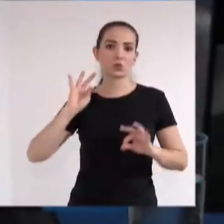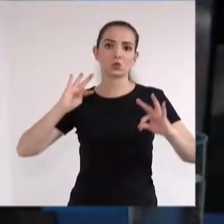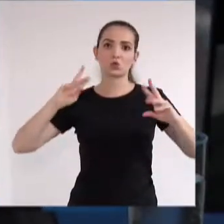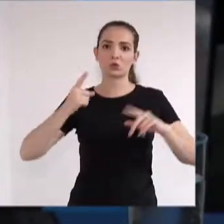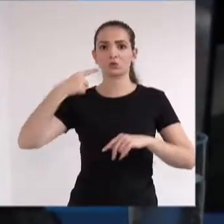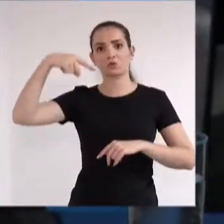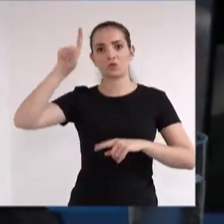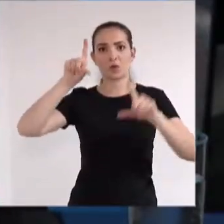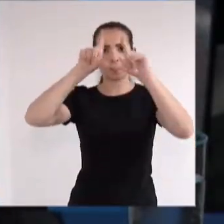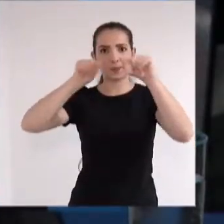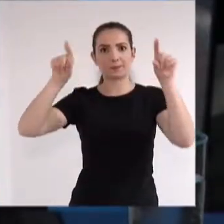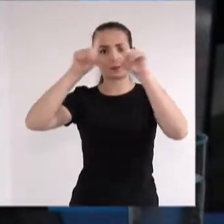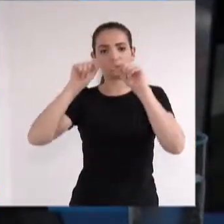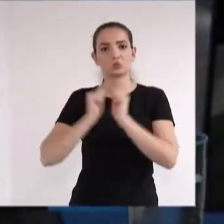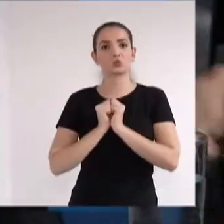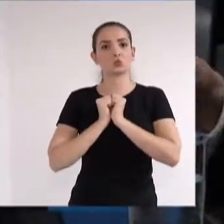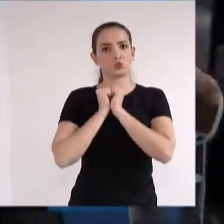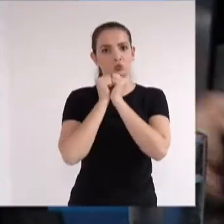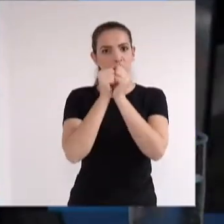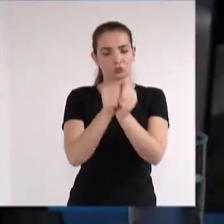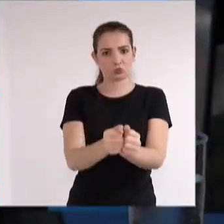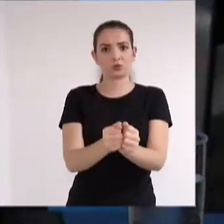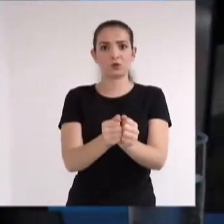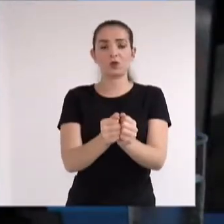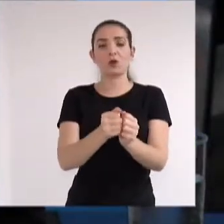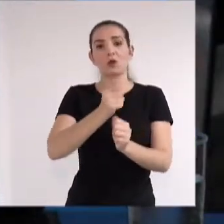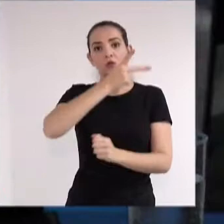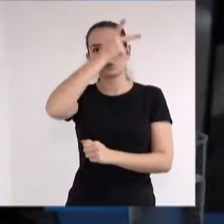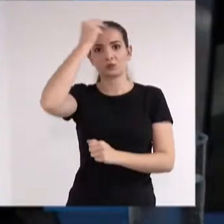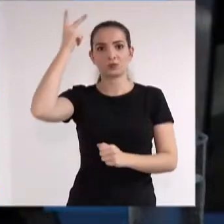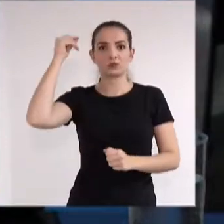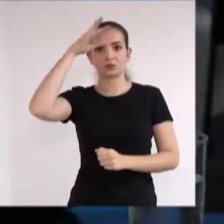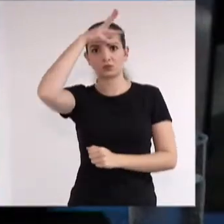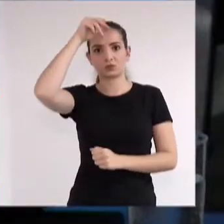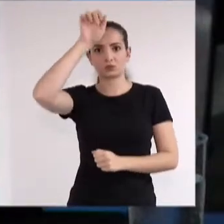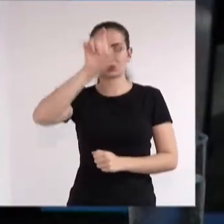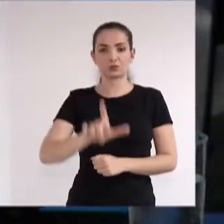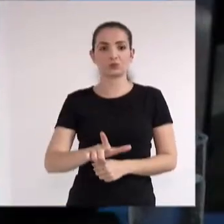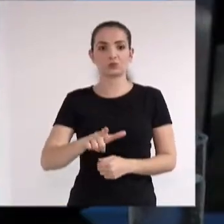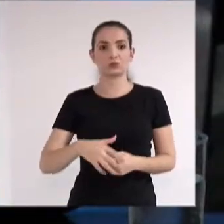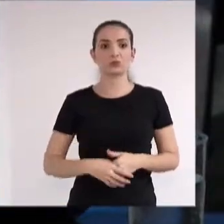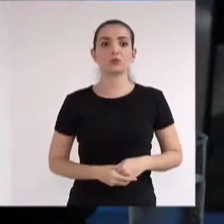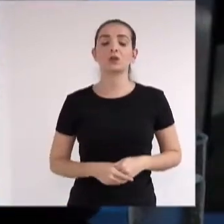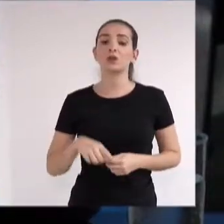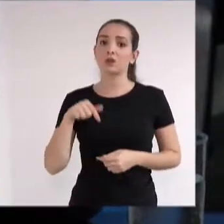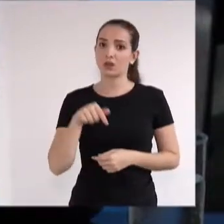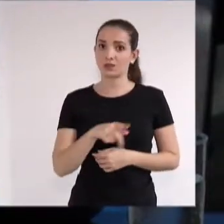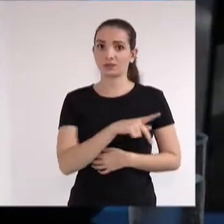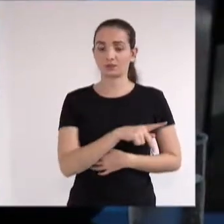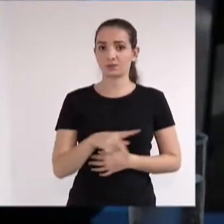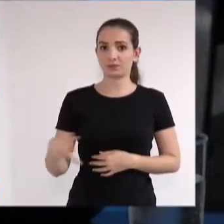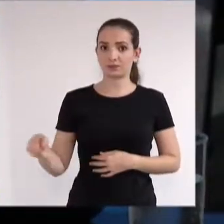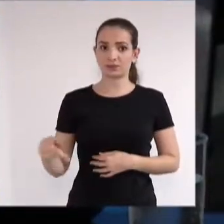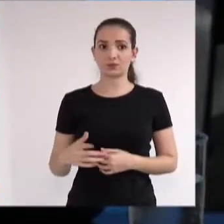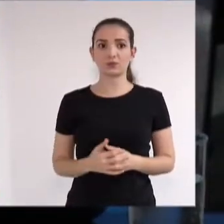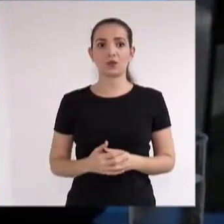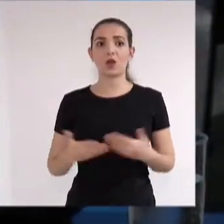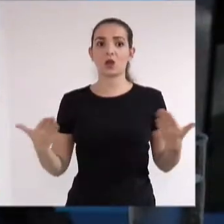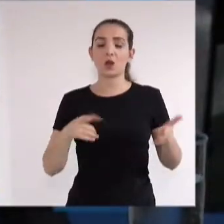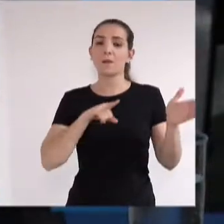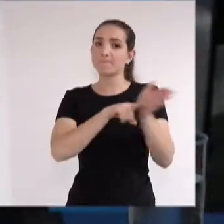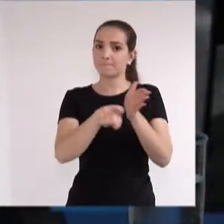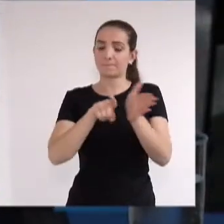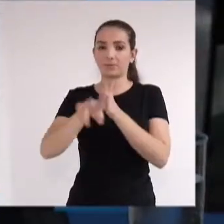em Brasília, no acompanhamento aos prefeitos de Mato Grosso do Sul. Essa presidência vai consultar